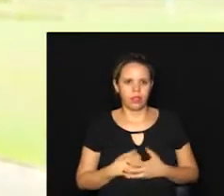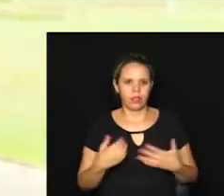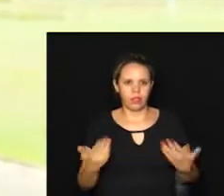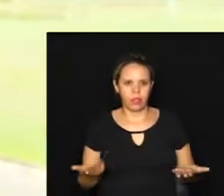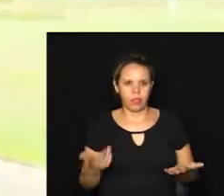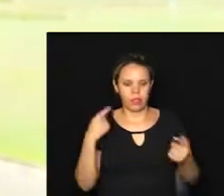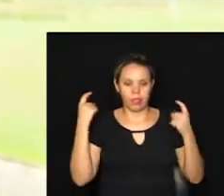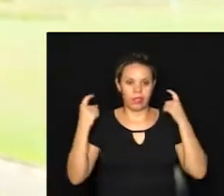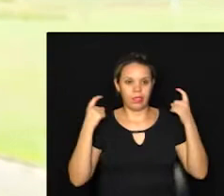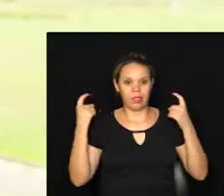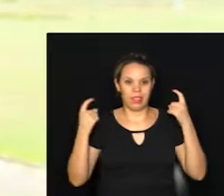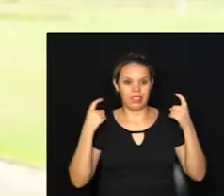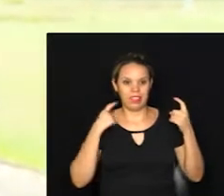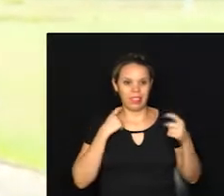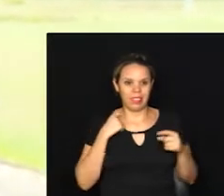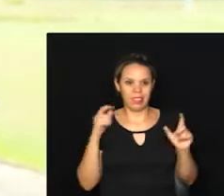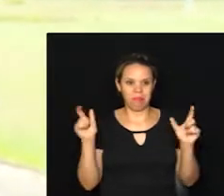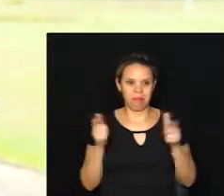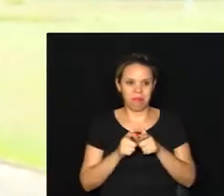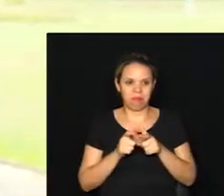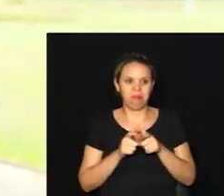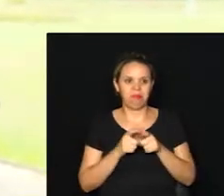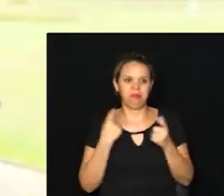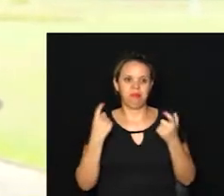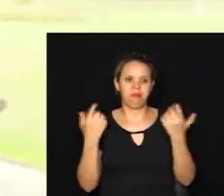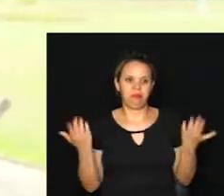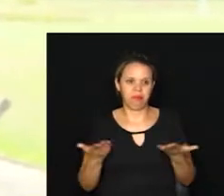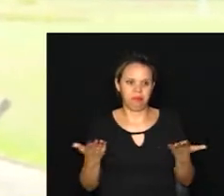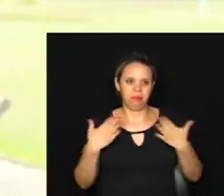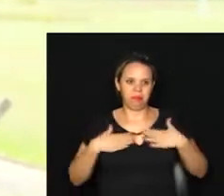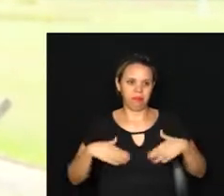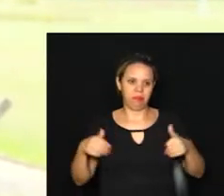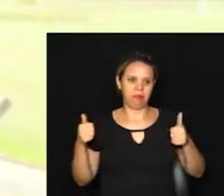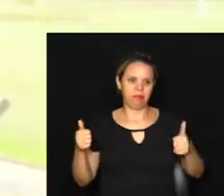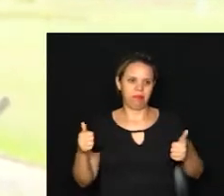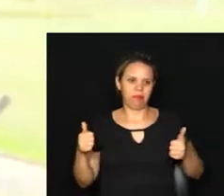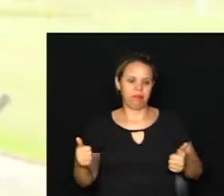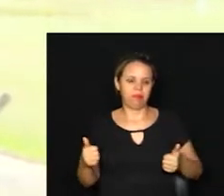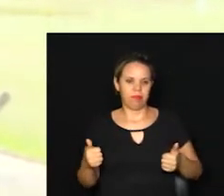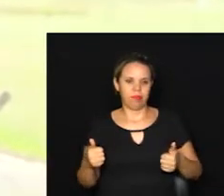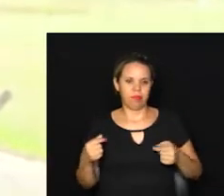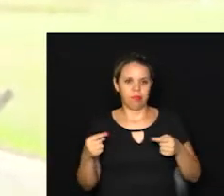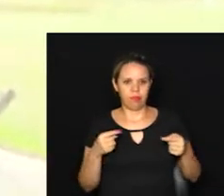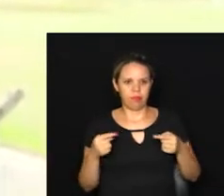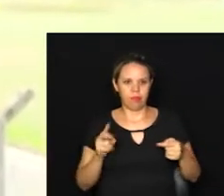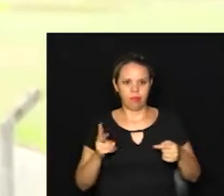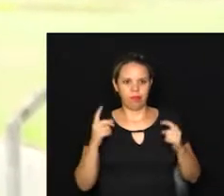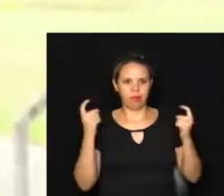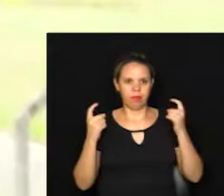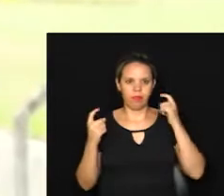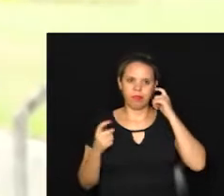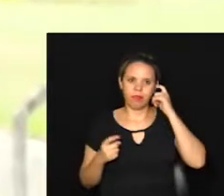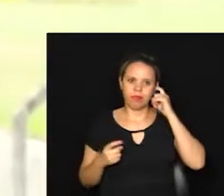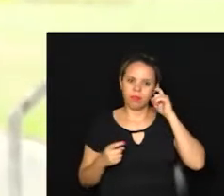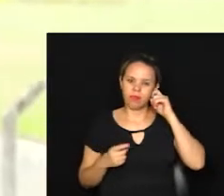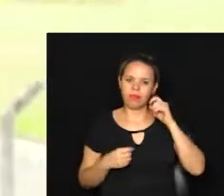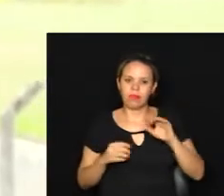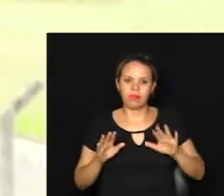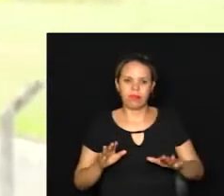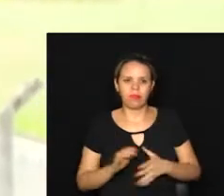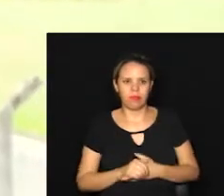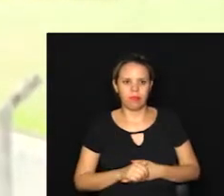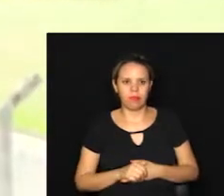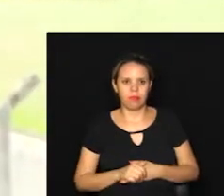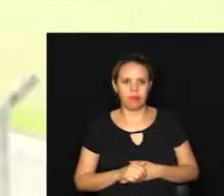estou preocupado, mas menos preocupado agora, né? O derby sempre preocupa, mas